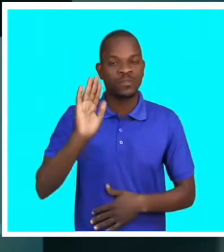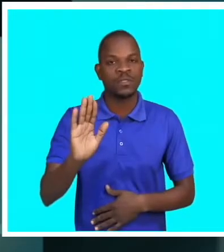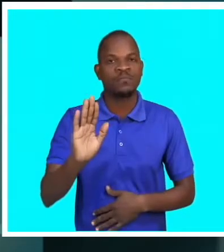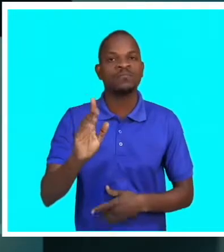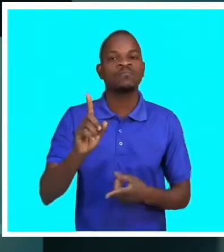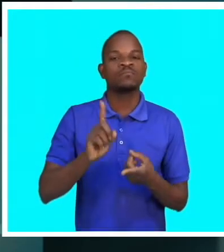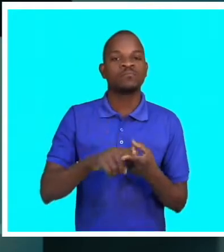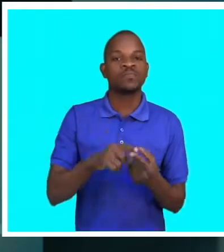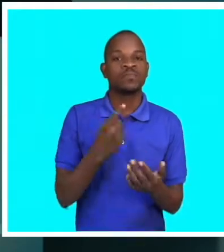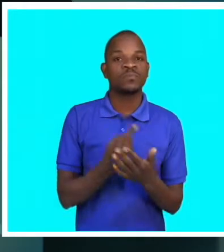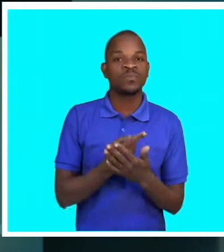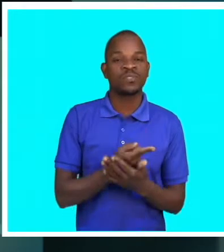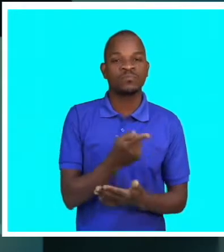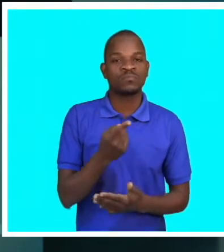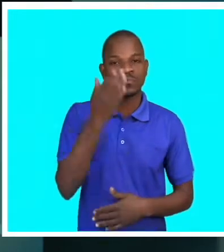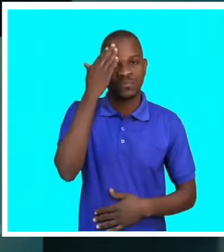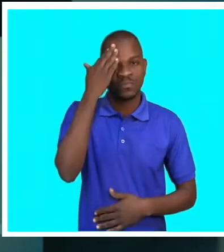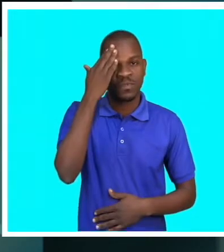inclusivas.